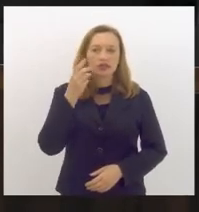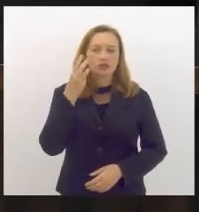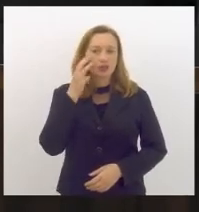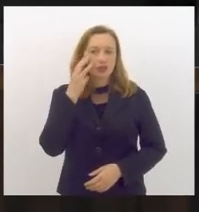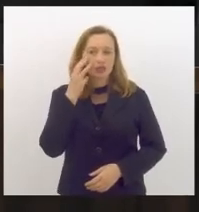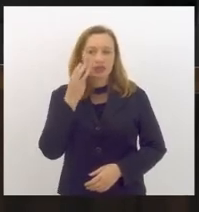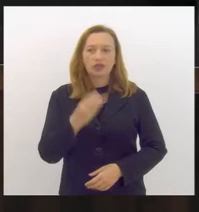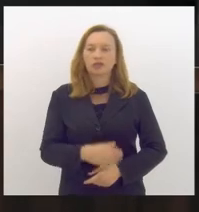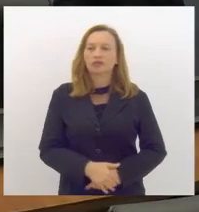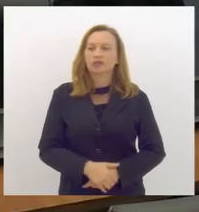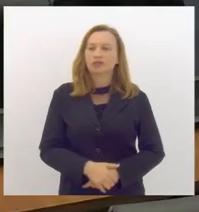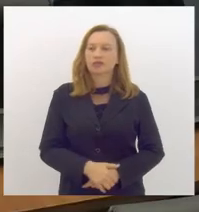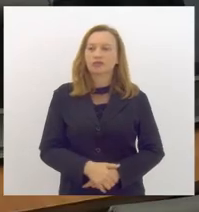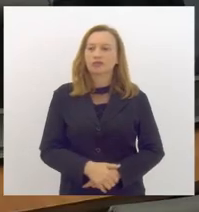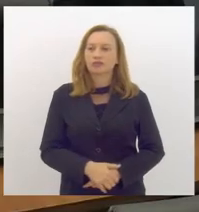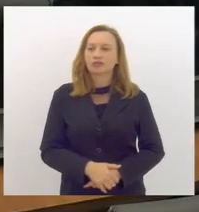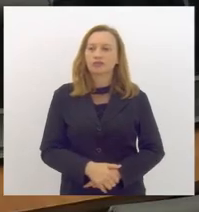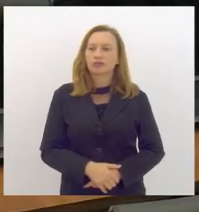Carneiro.